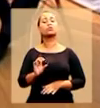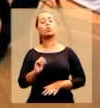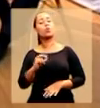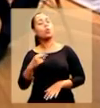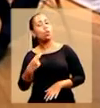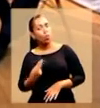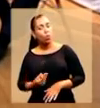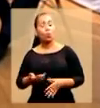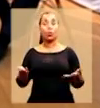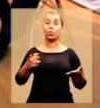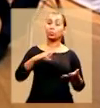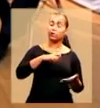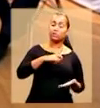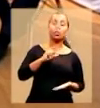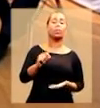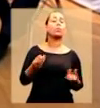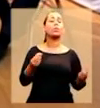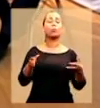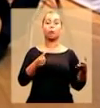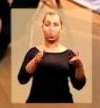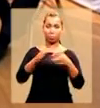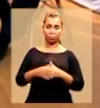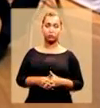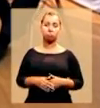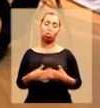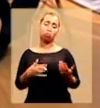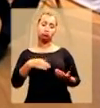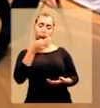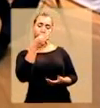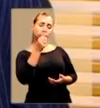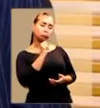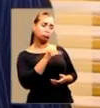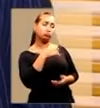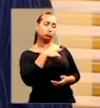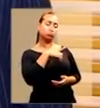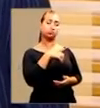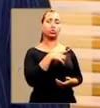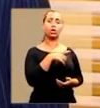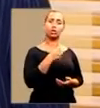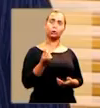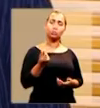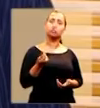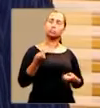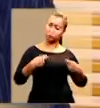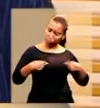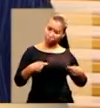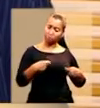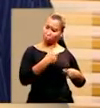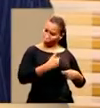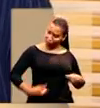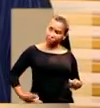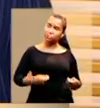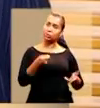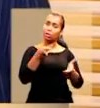majoritariamente ou é o que se tem? Qual que é o caminho para isso? Eu acho que tem. Eu acho que o poder público ele tem que participar também. Certo. Porque